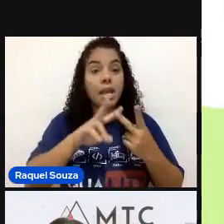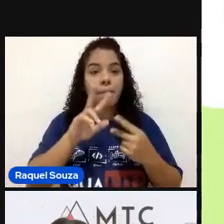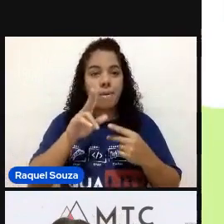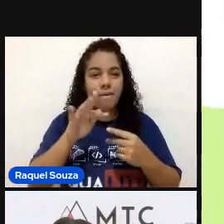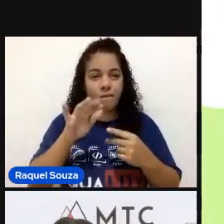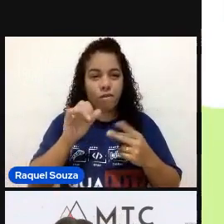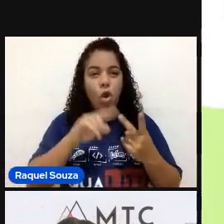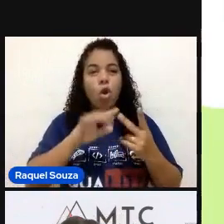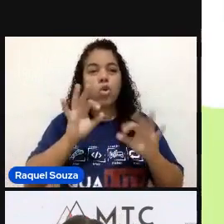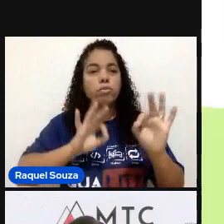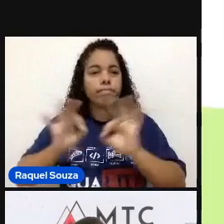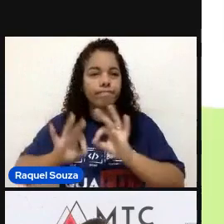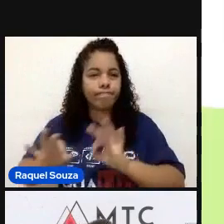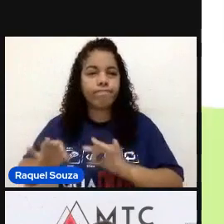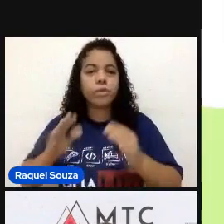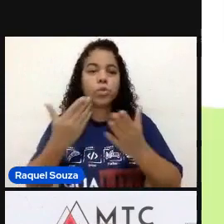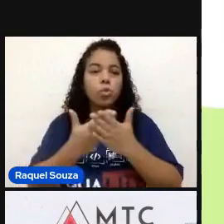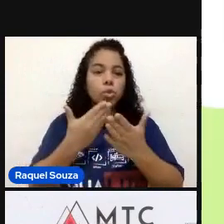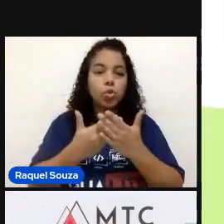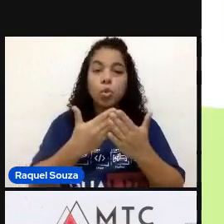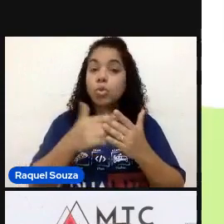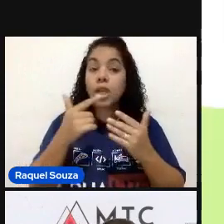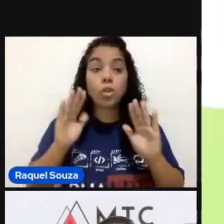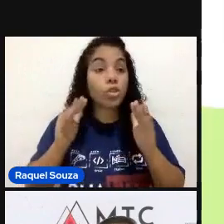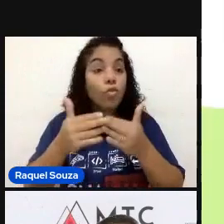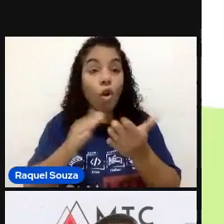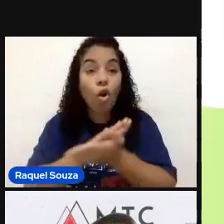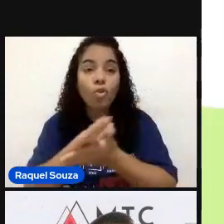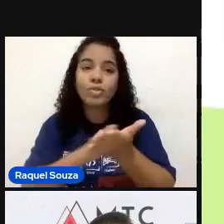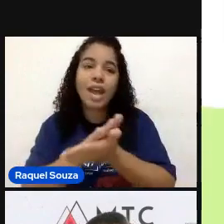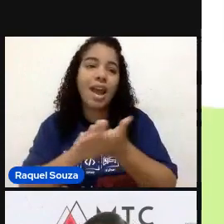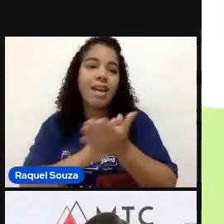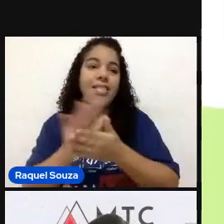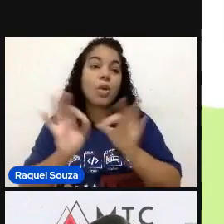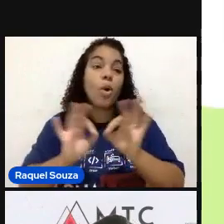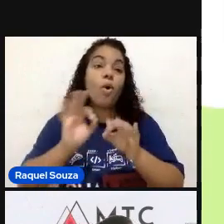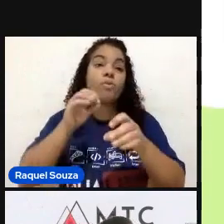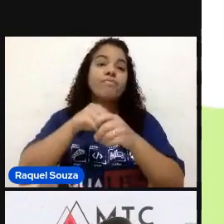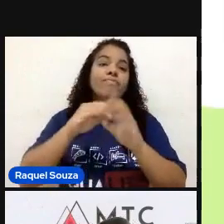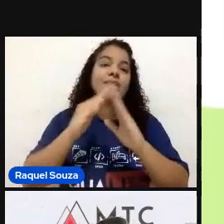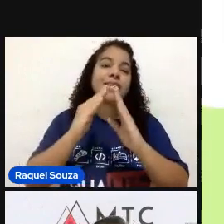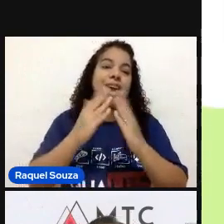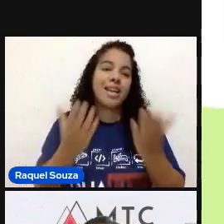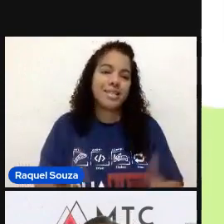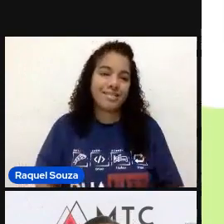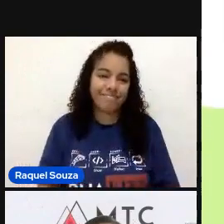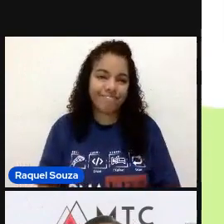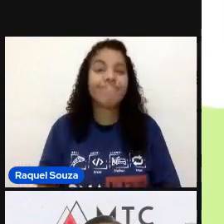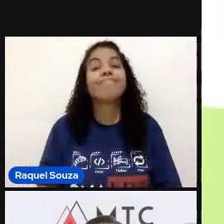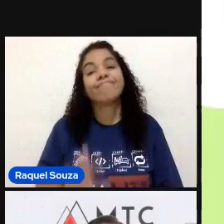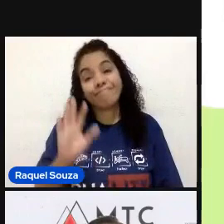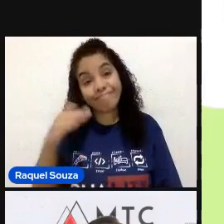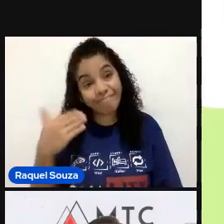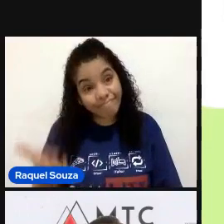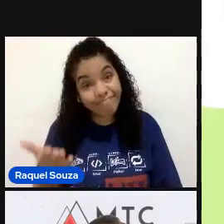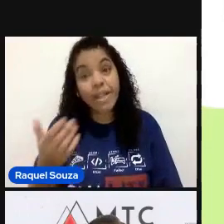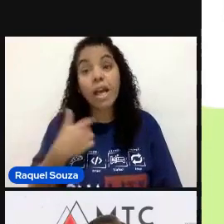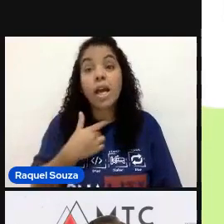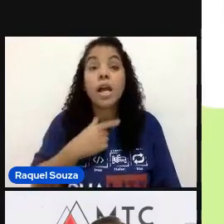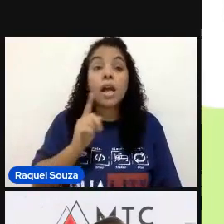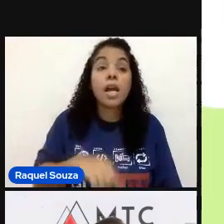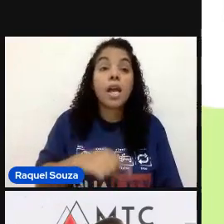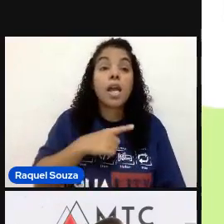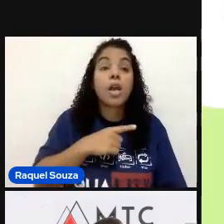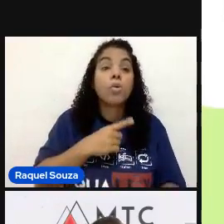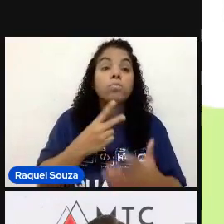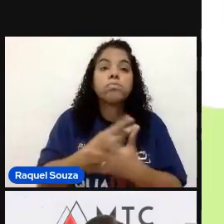os estudos, eu não tinha foco nenhum com a organização dentro de casa. Então, eu levei muito disso, como,